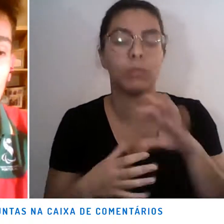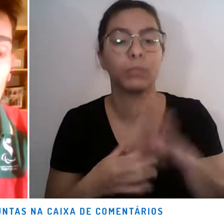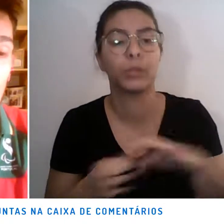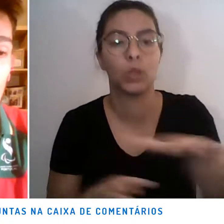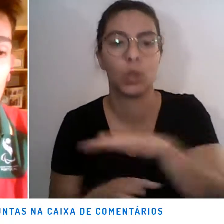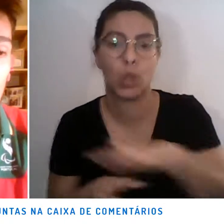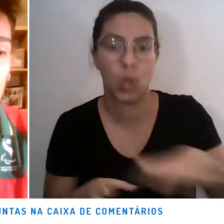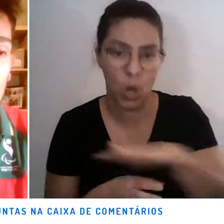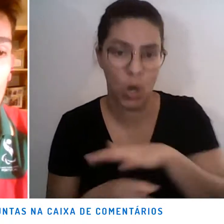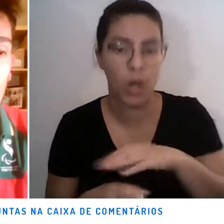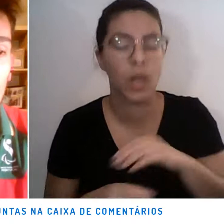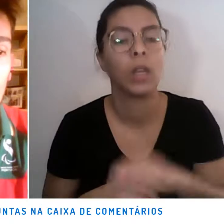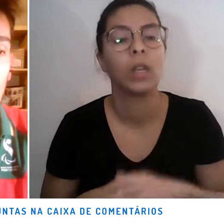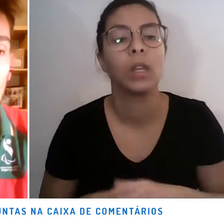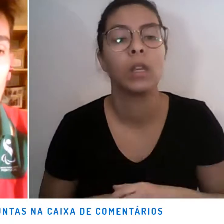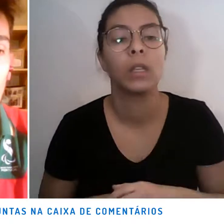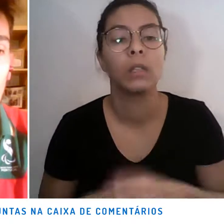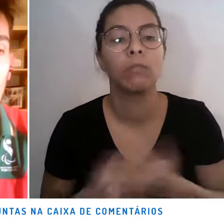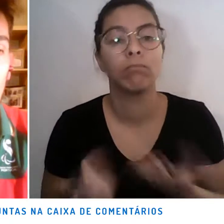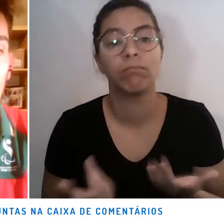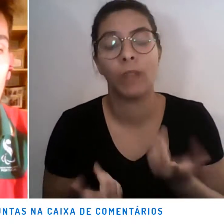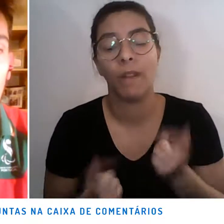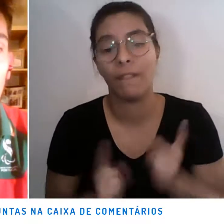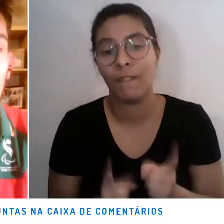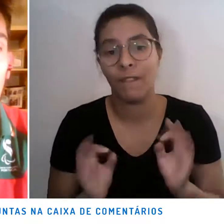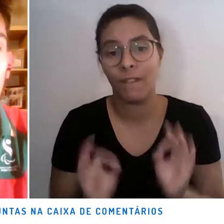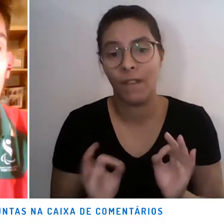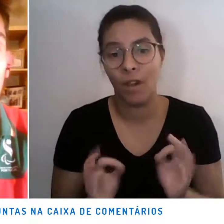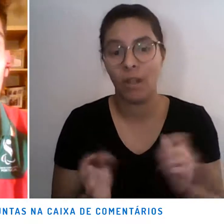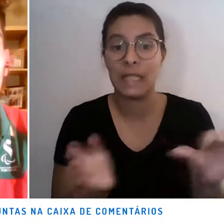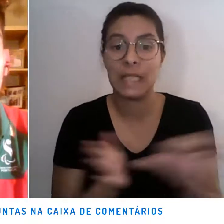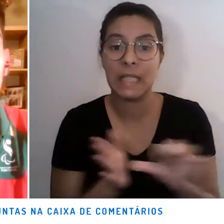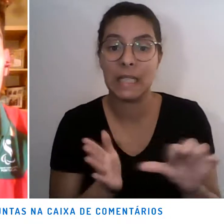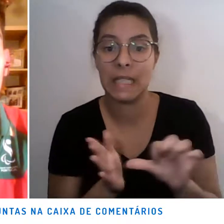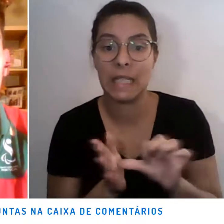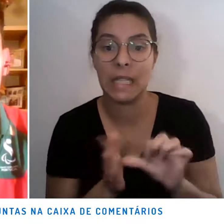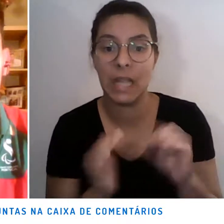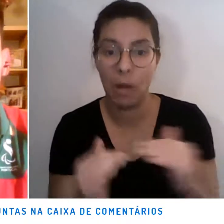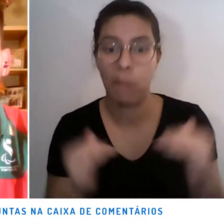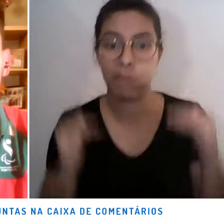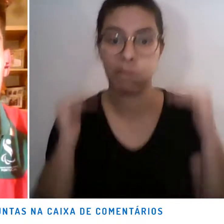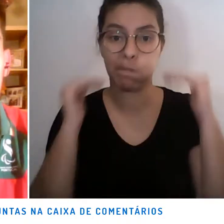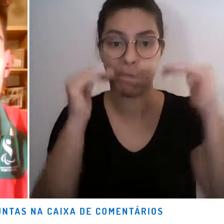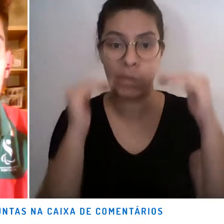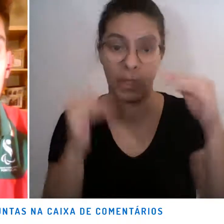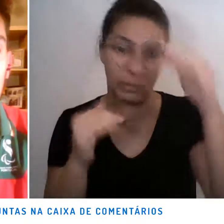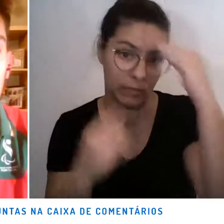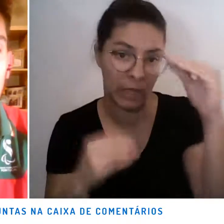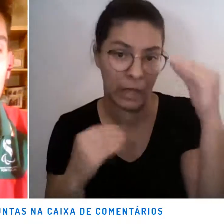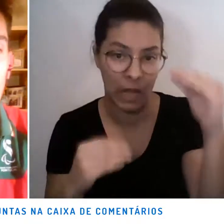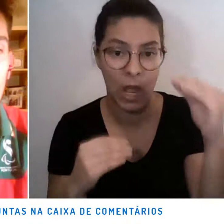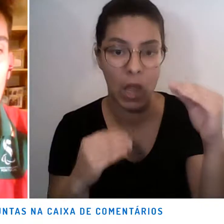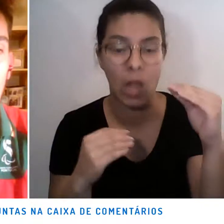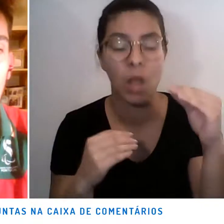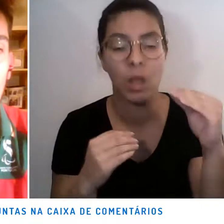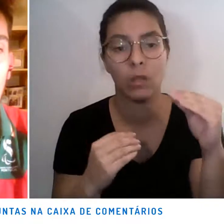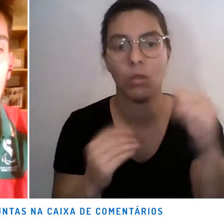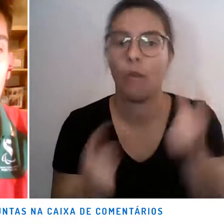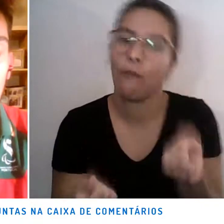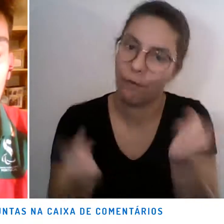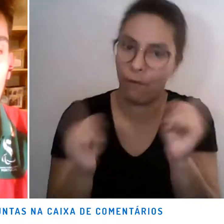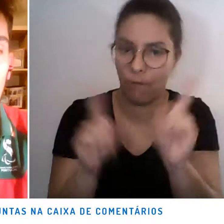E entretanto, assim que o centro de alto rendimento abriu, voltámos a fazer